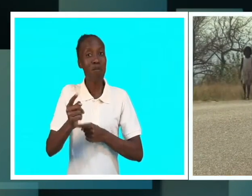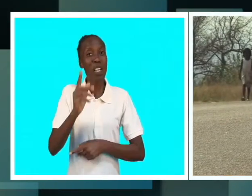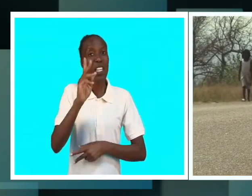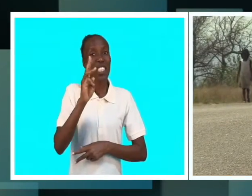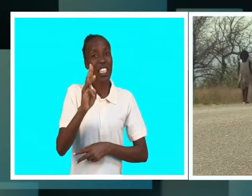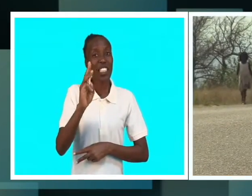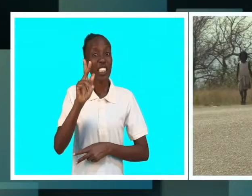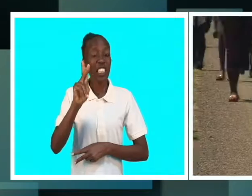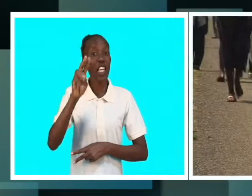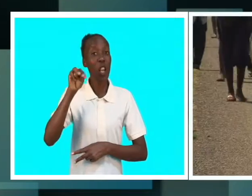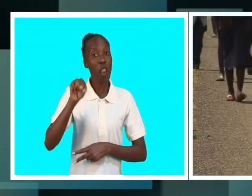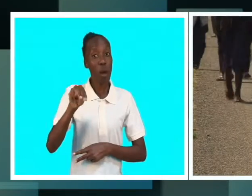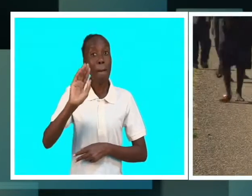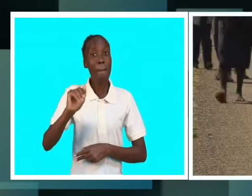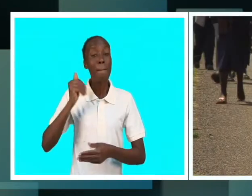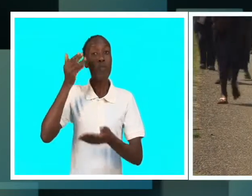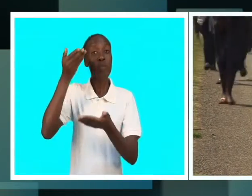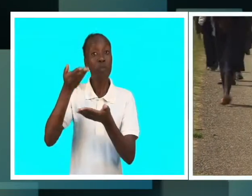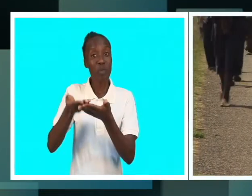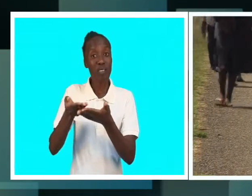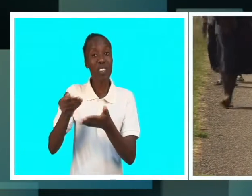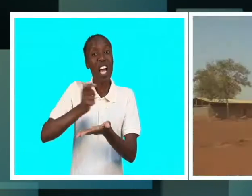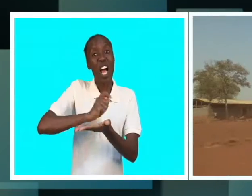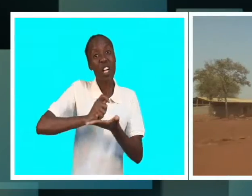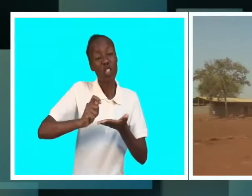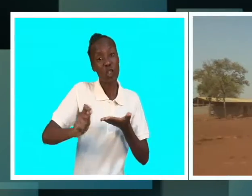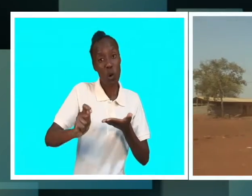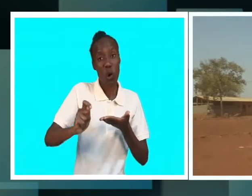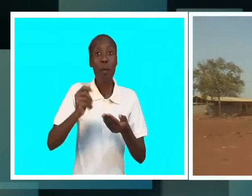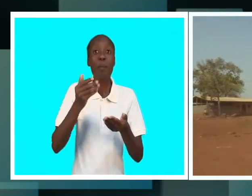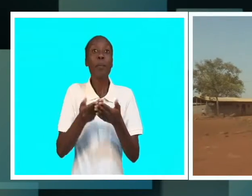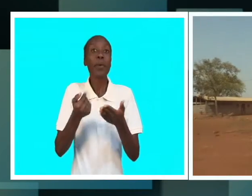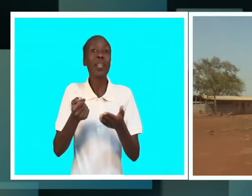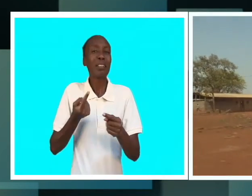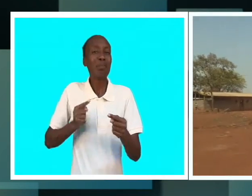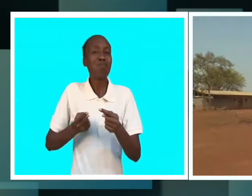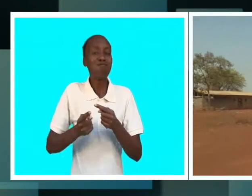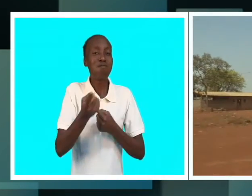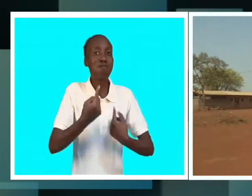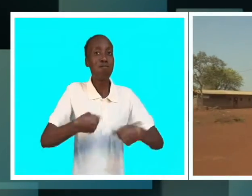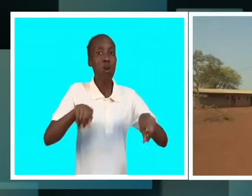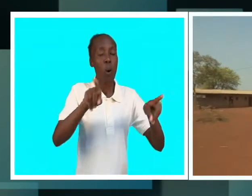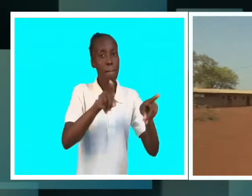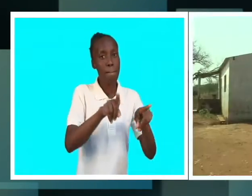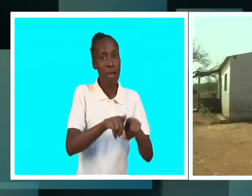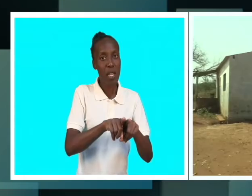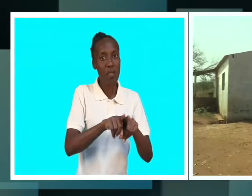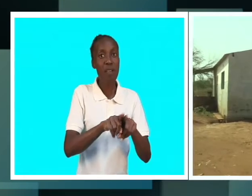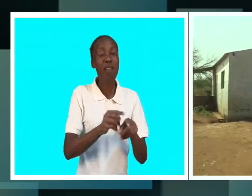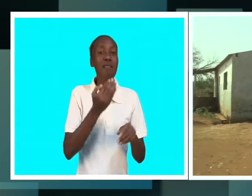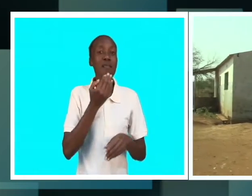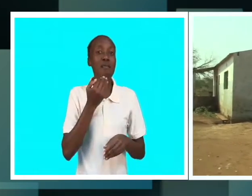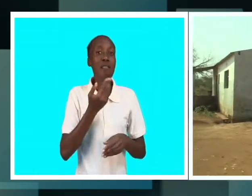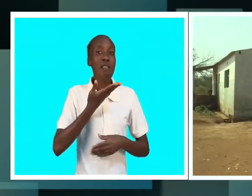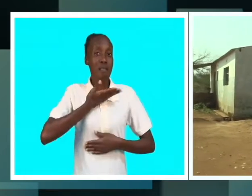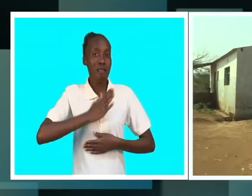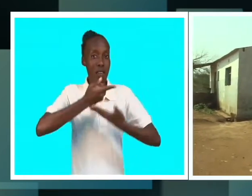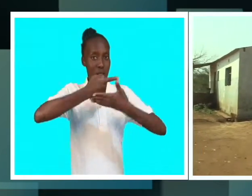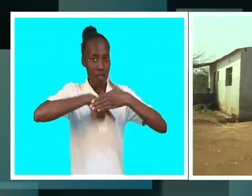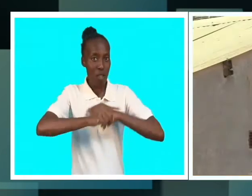pouco mais de 3 quilômetros para terem uma escola, a mesma distância percorrida por quem